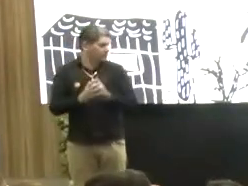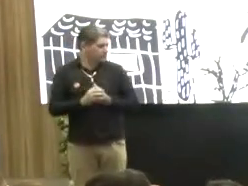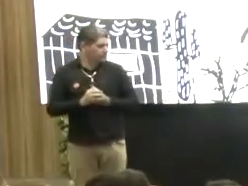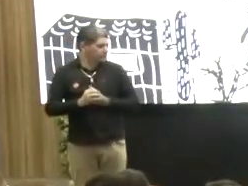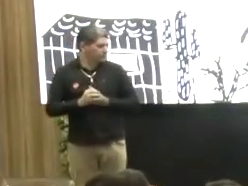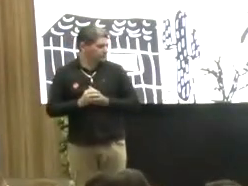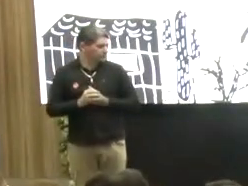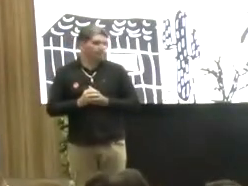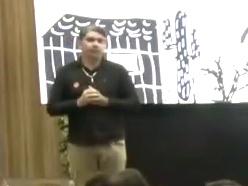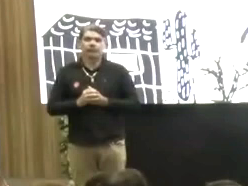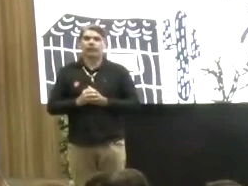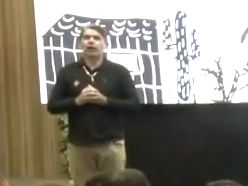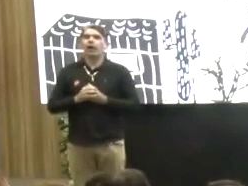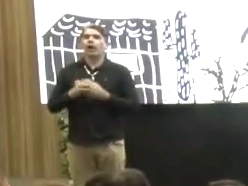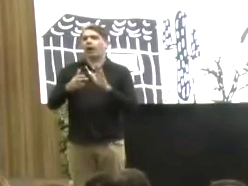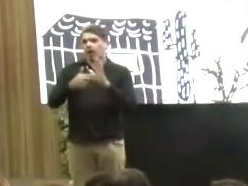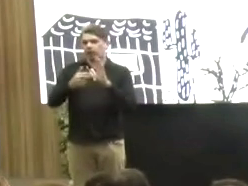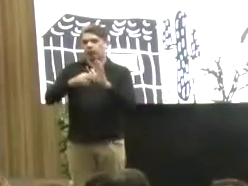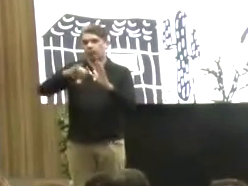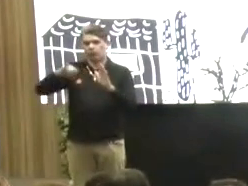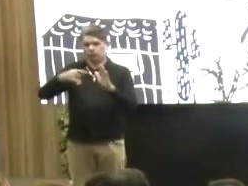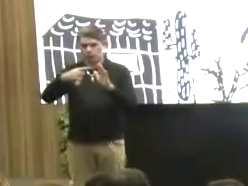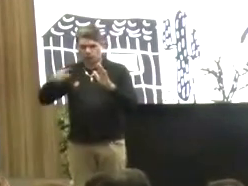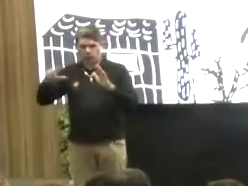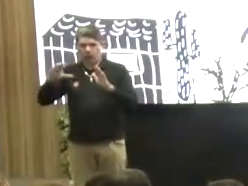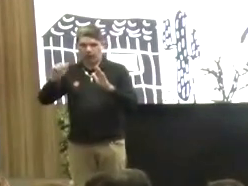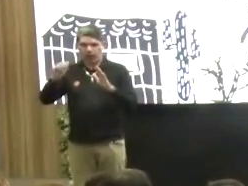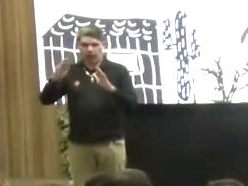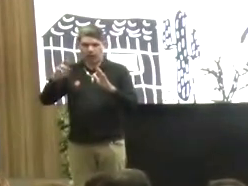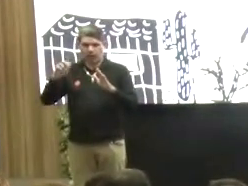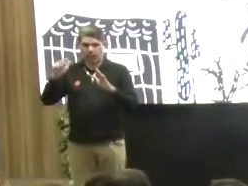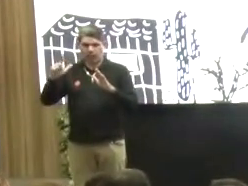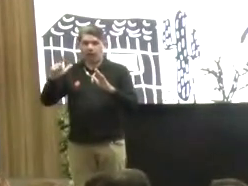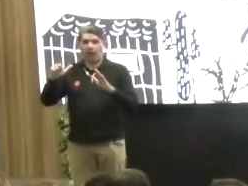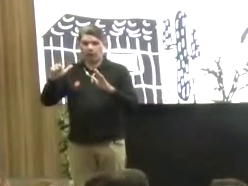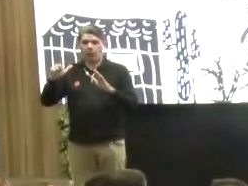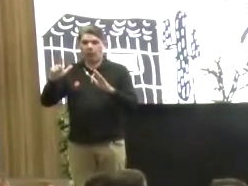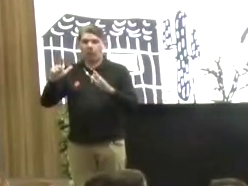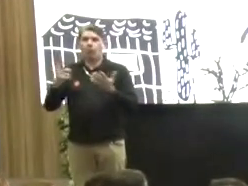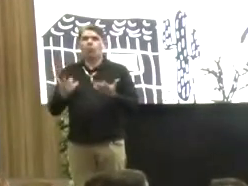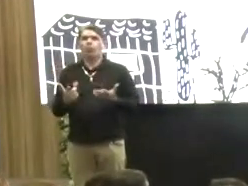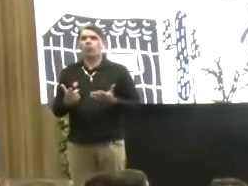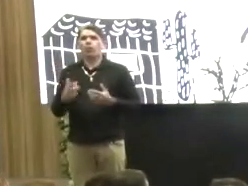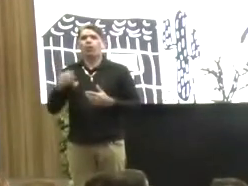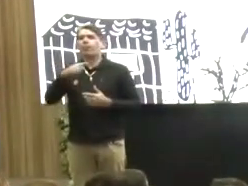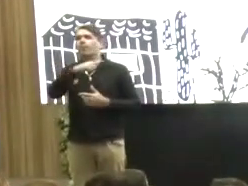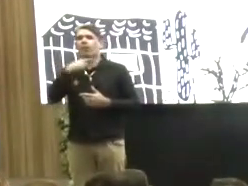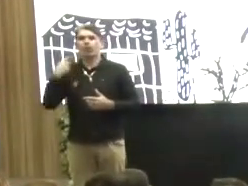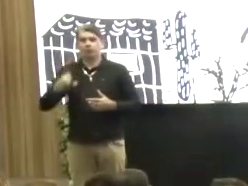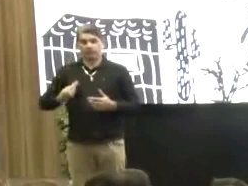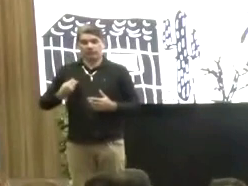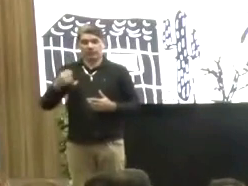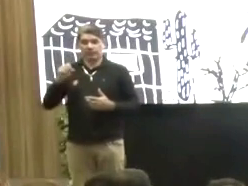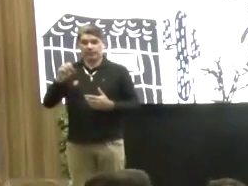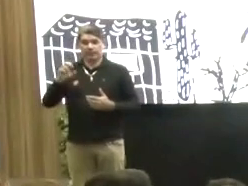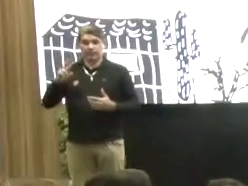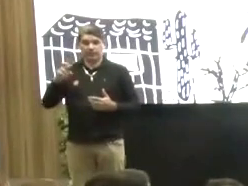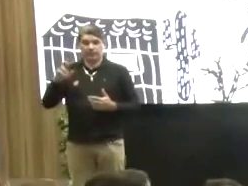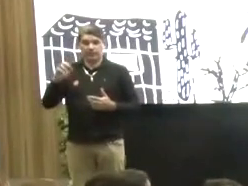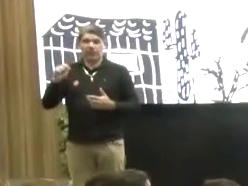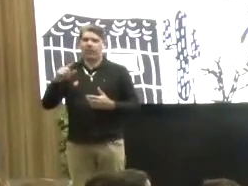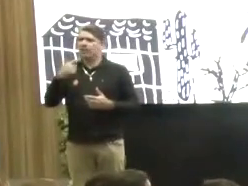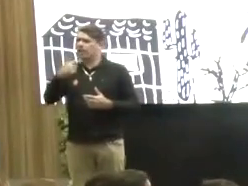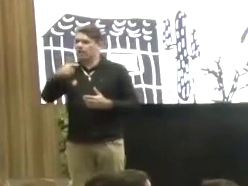do João Cabral de Melo Neto, em Morte e Vida Severina, no finalzinho, quando ele diz: e não há melhor resposta que